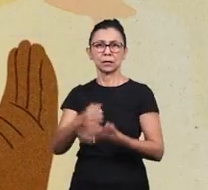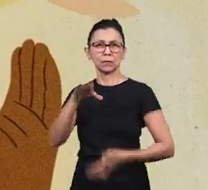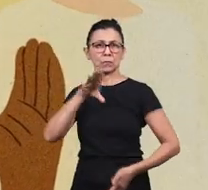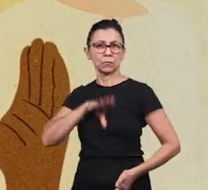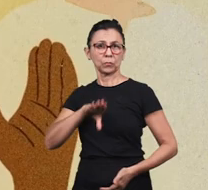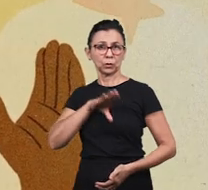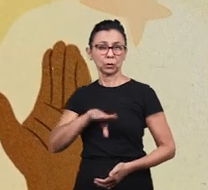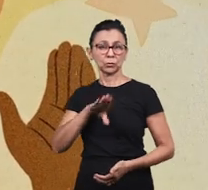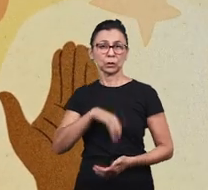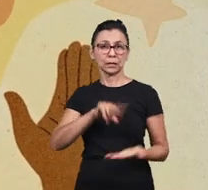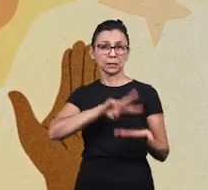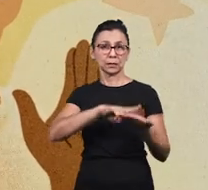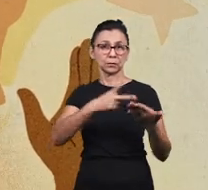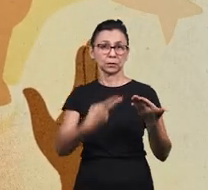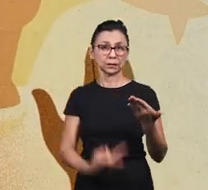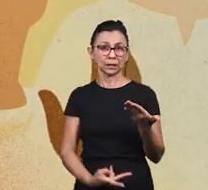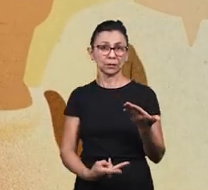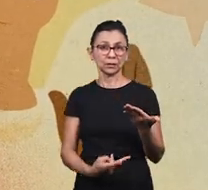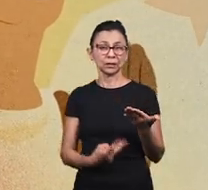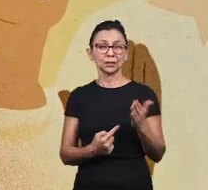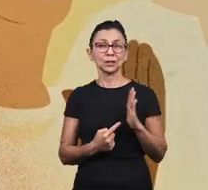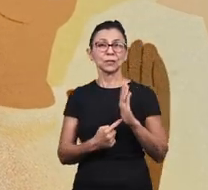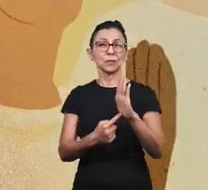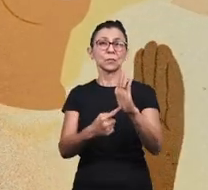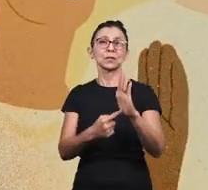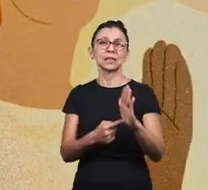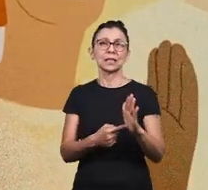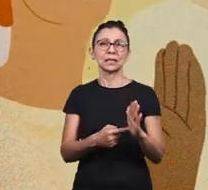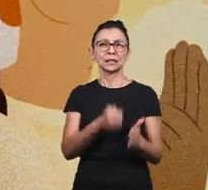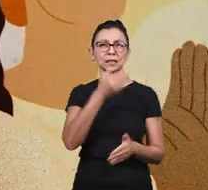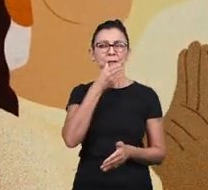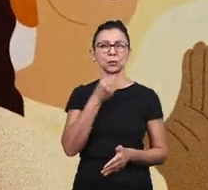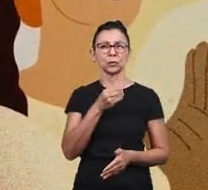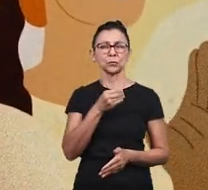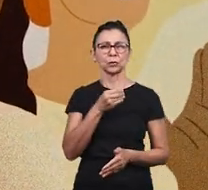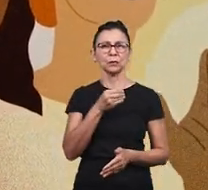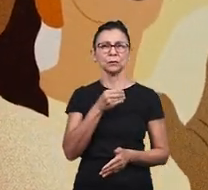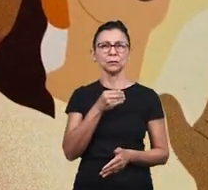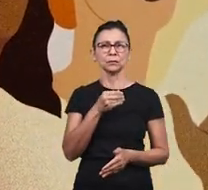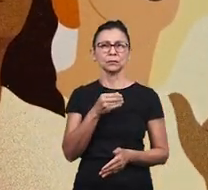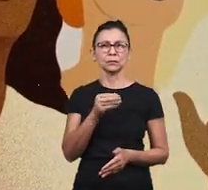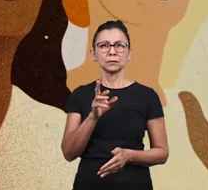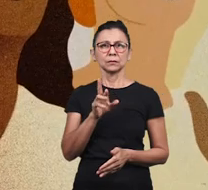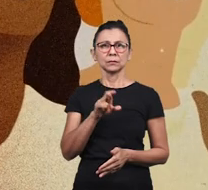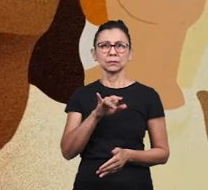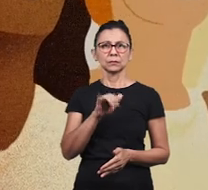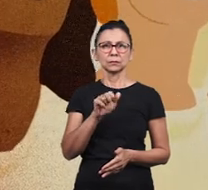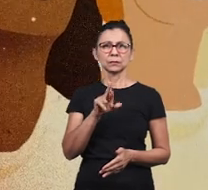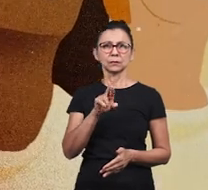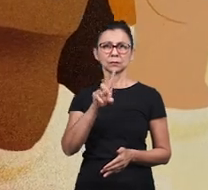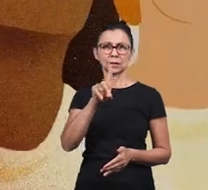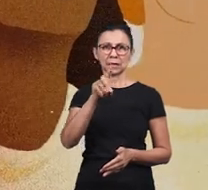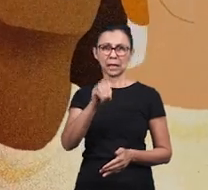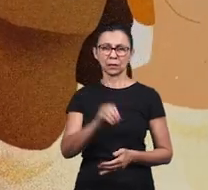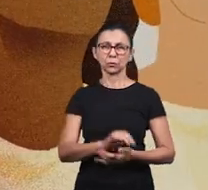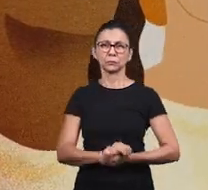La version en portugais que nous présenterons ici est de celui qui s'appelle